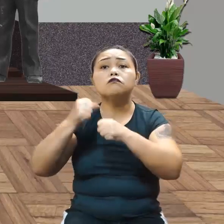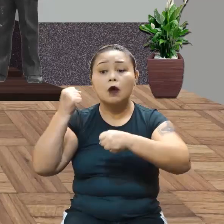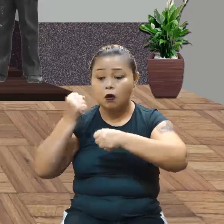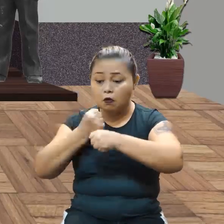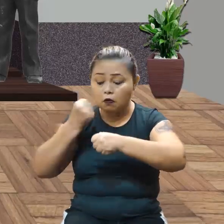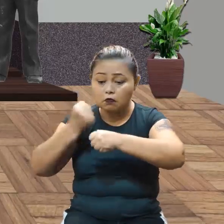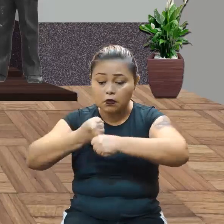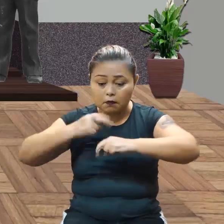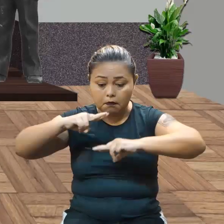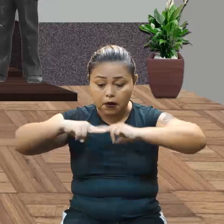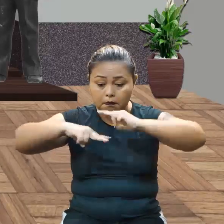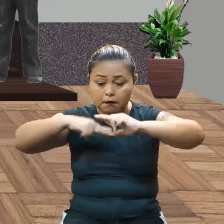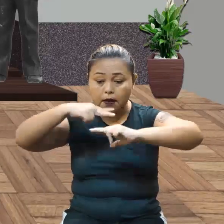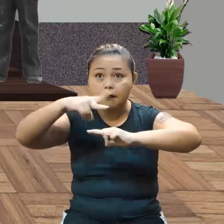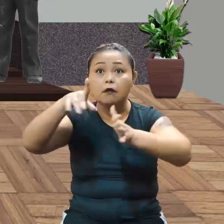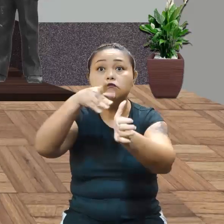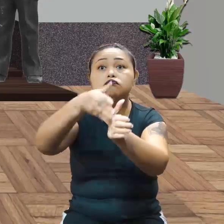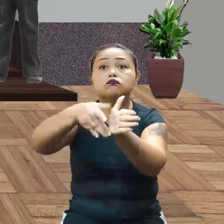ferro.